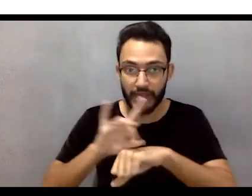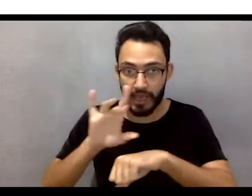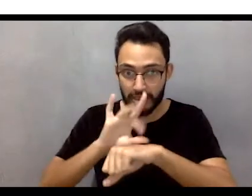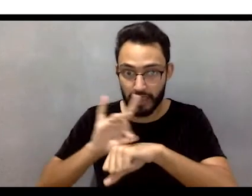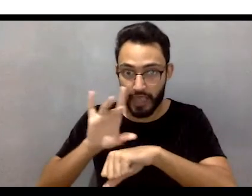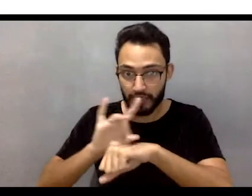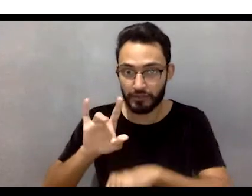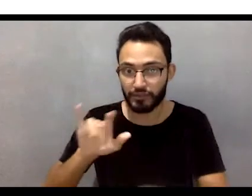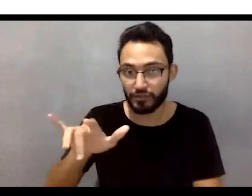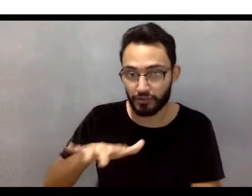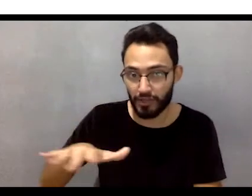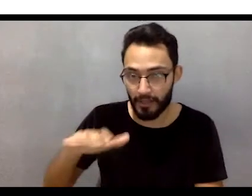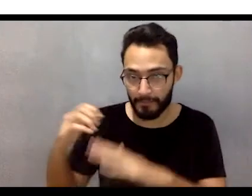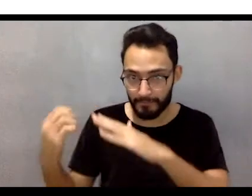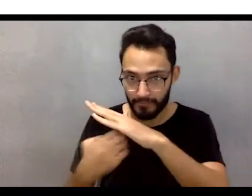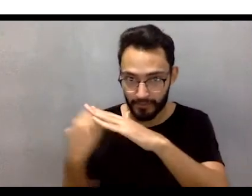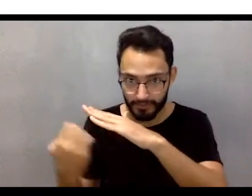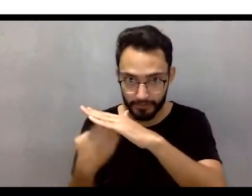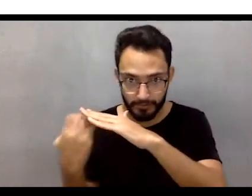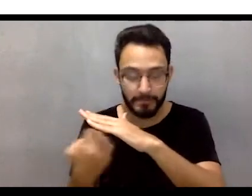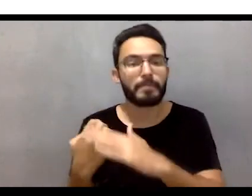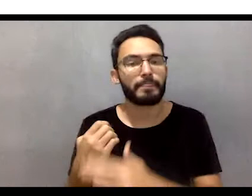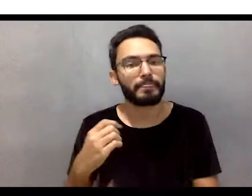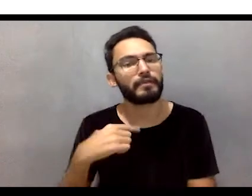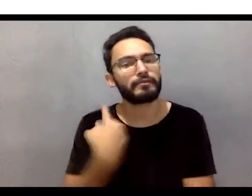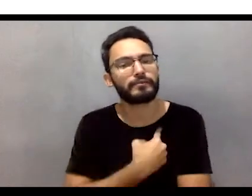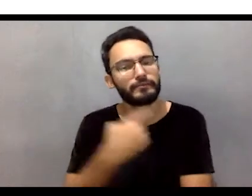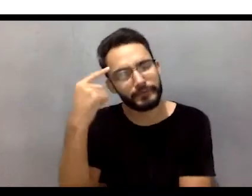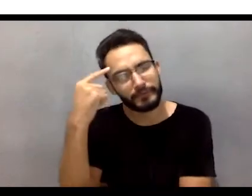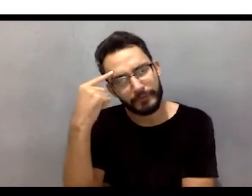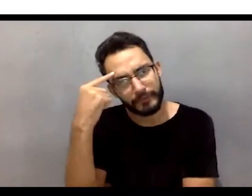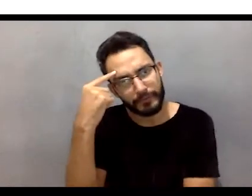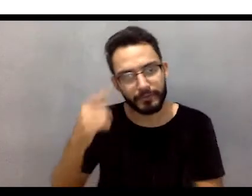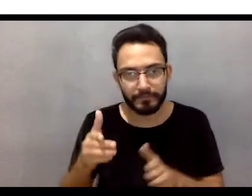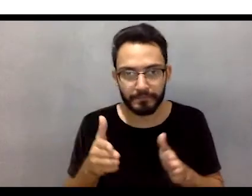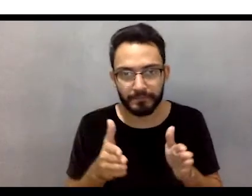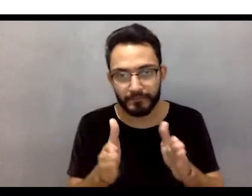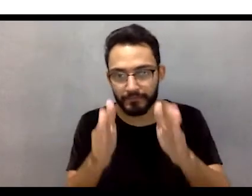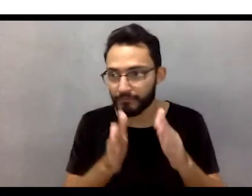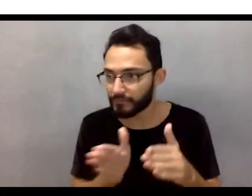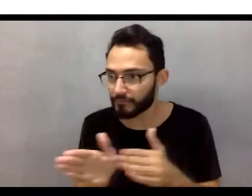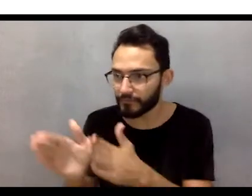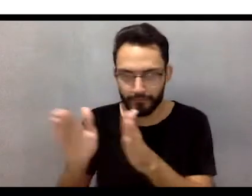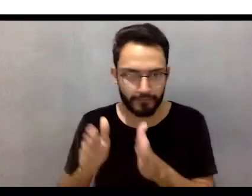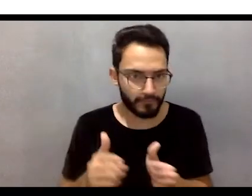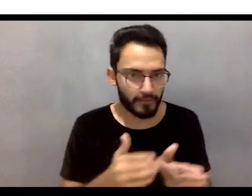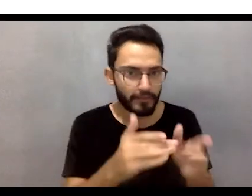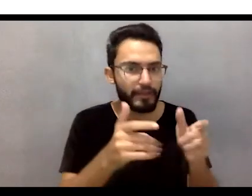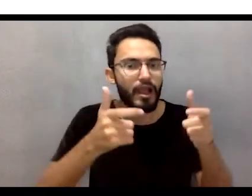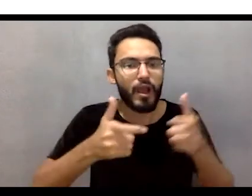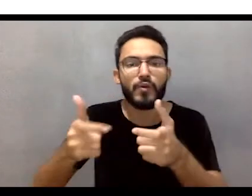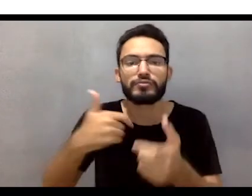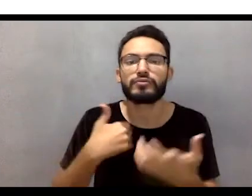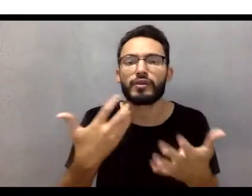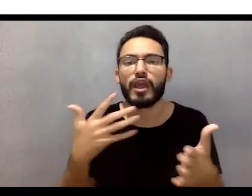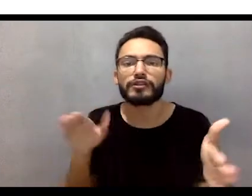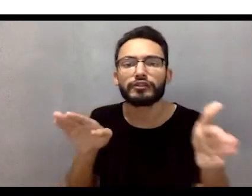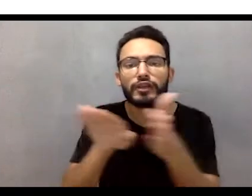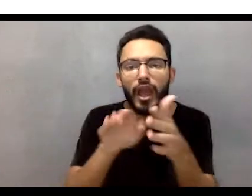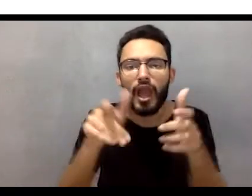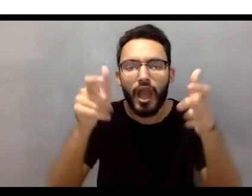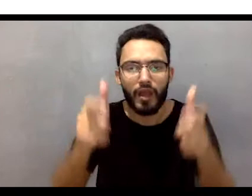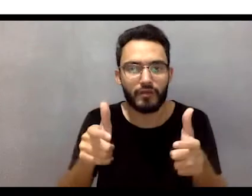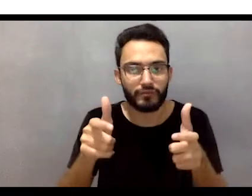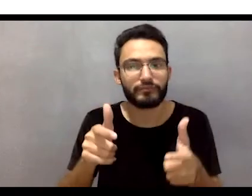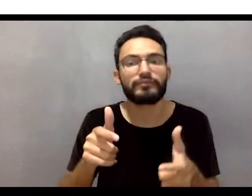empresa e aí, baseado nisso, a gente vai pensar nesses direcionadores estratégicos, que é aonde eu quero chegar.